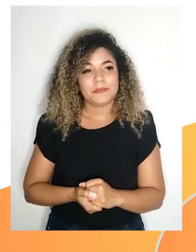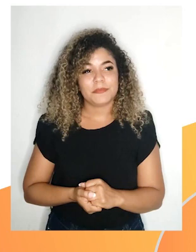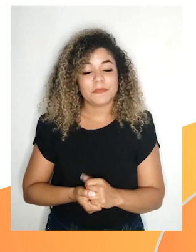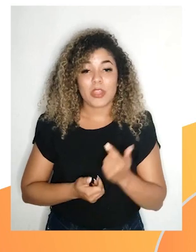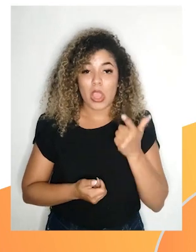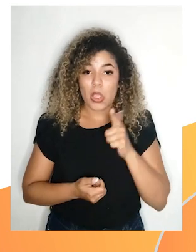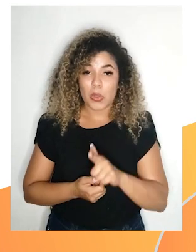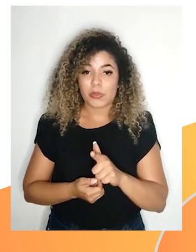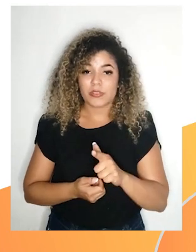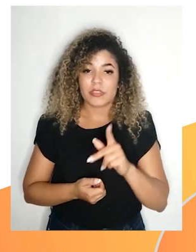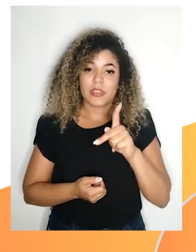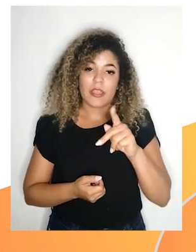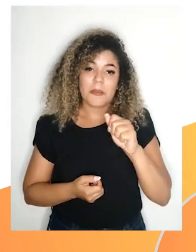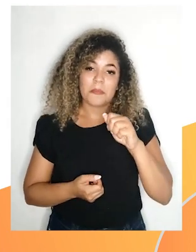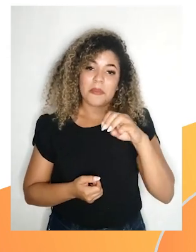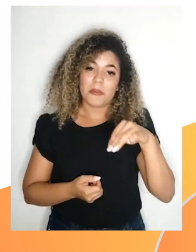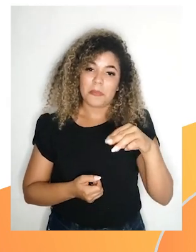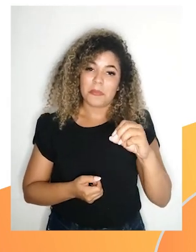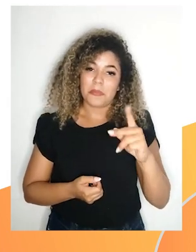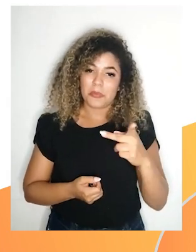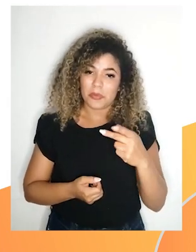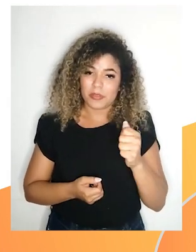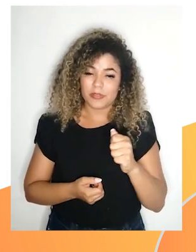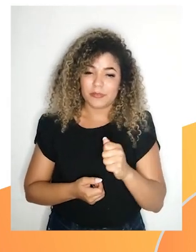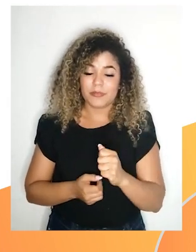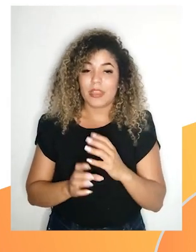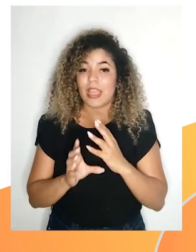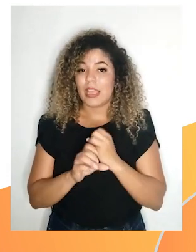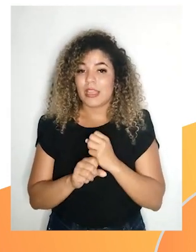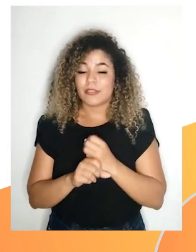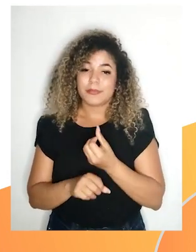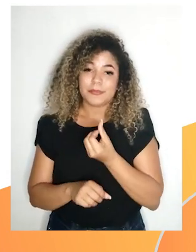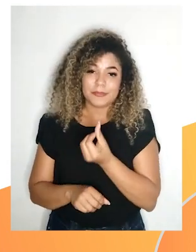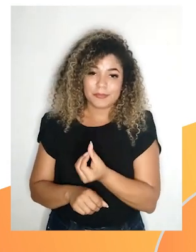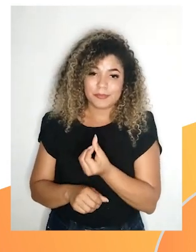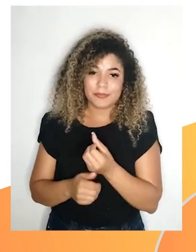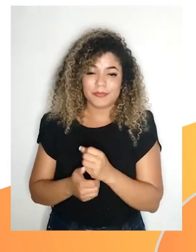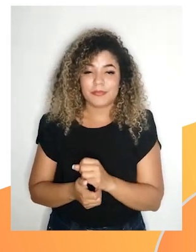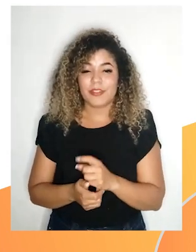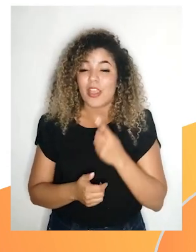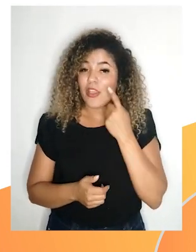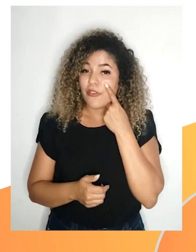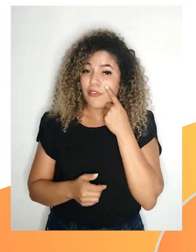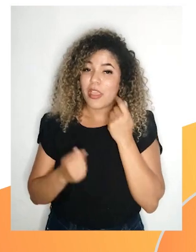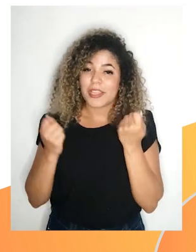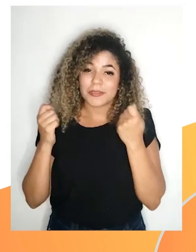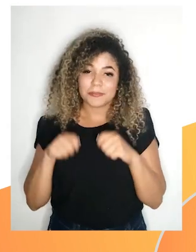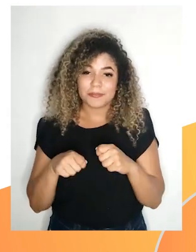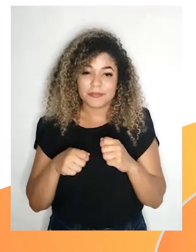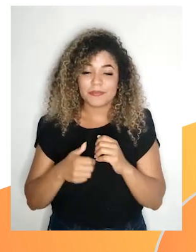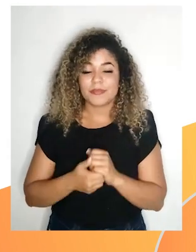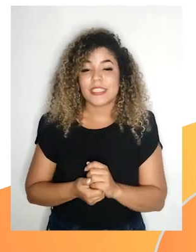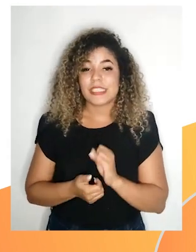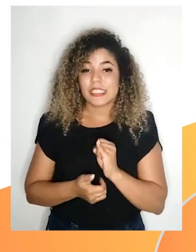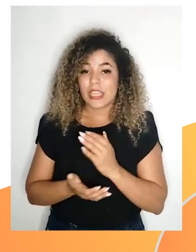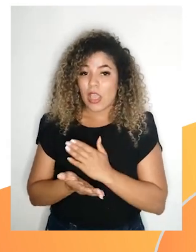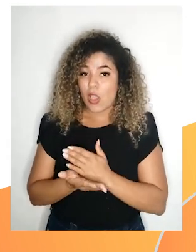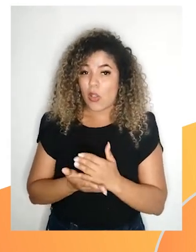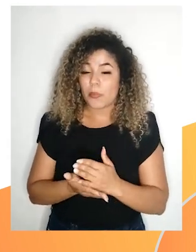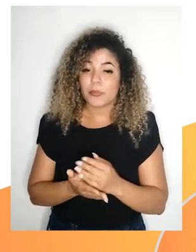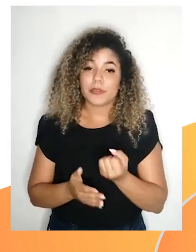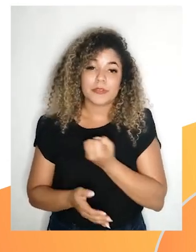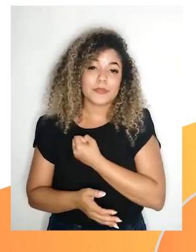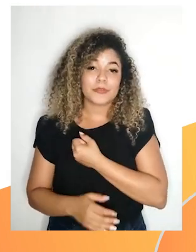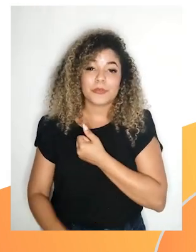para a pamonha, que a soma é 6. Vamos ver as possibilidades. Se eu começar com o número